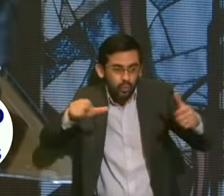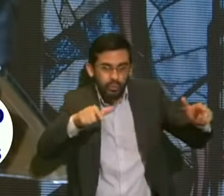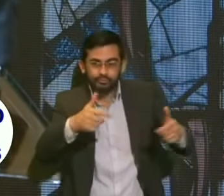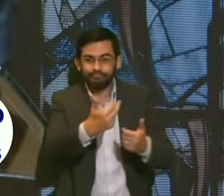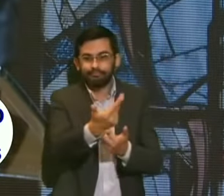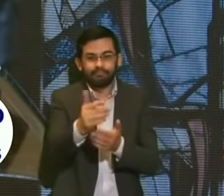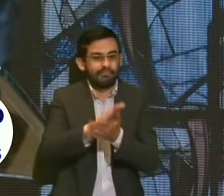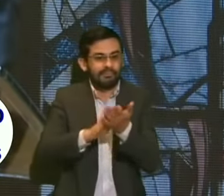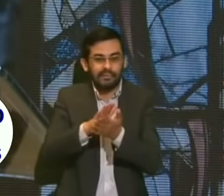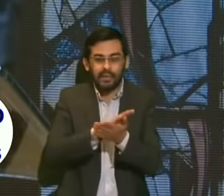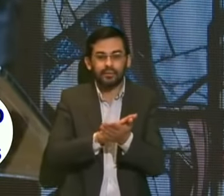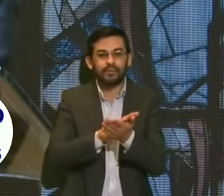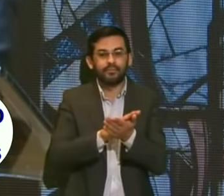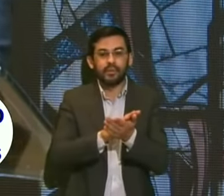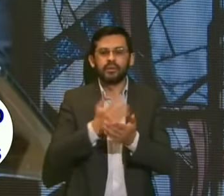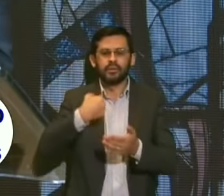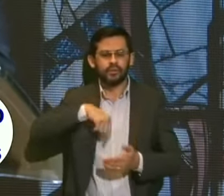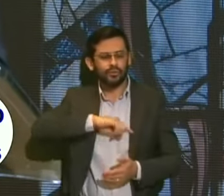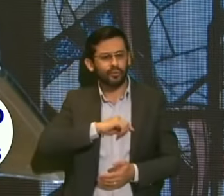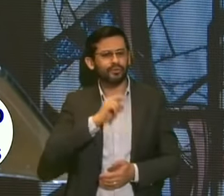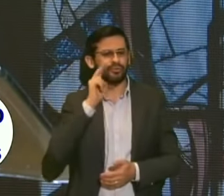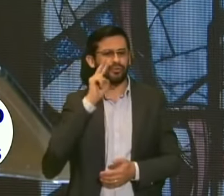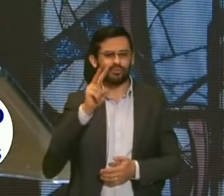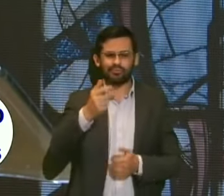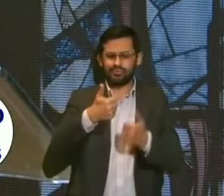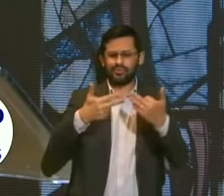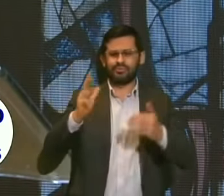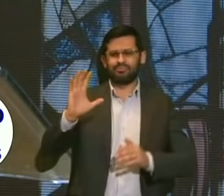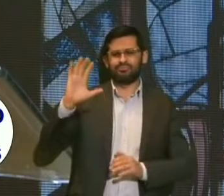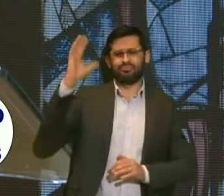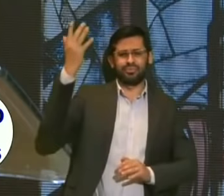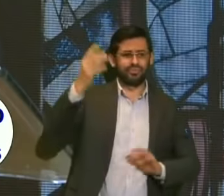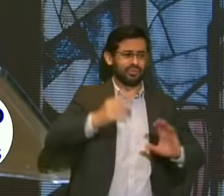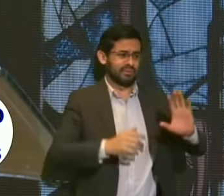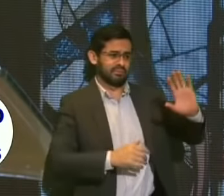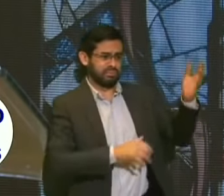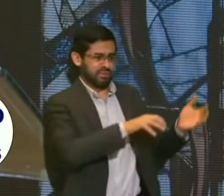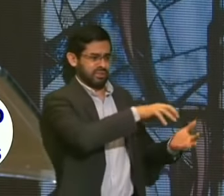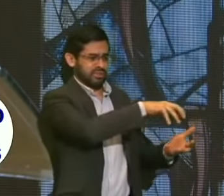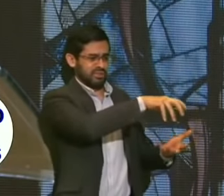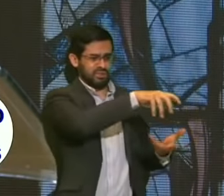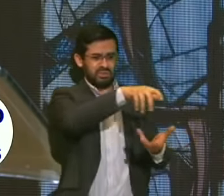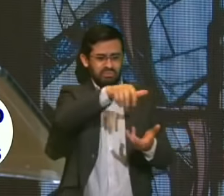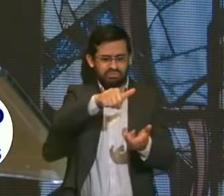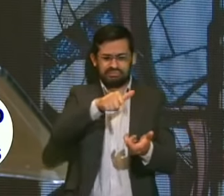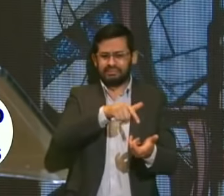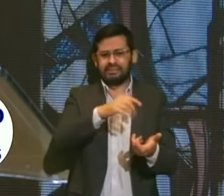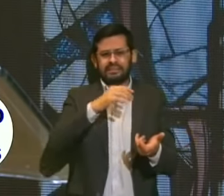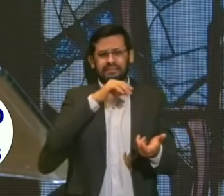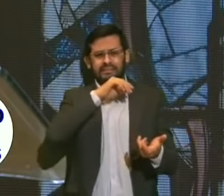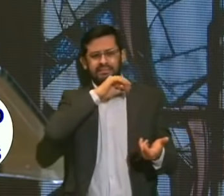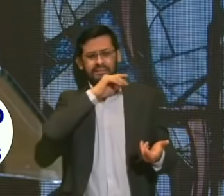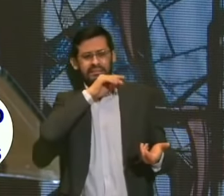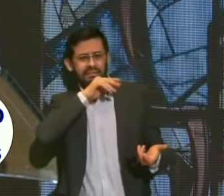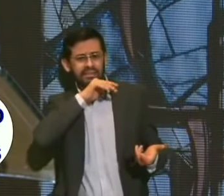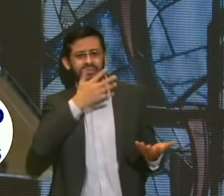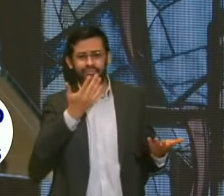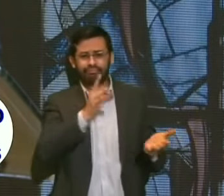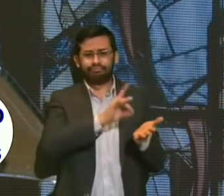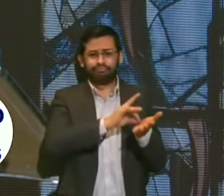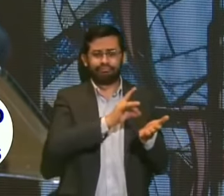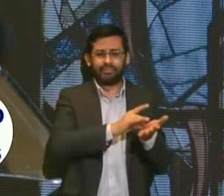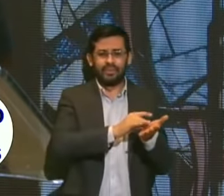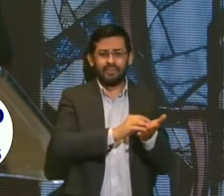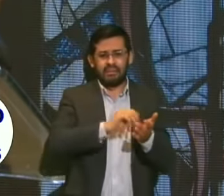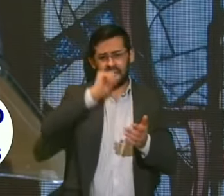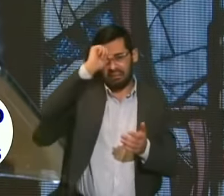abençoar. E a gente vê tantas coisas acontecendo nesse mundo, não estou falando só do Brasil, a gente vê